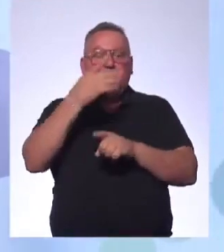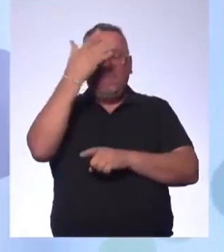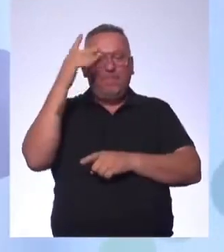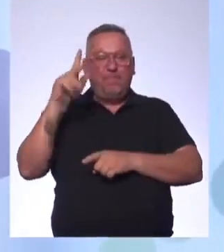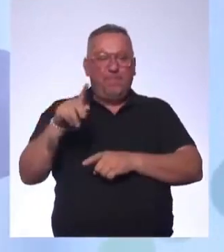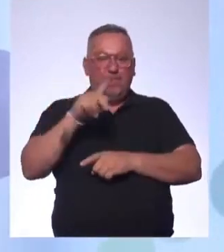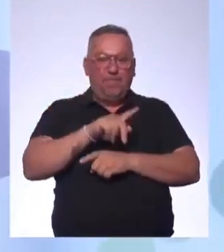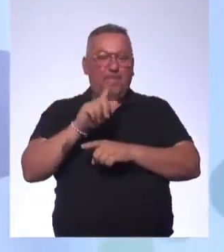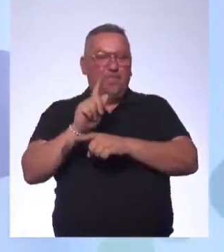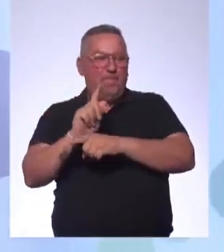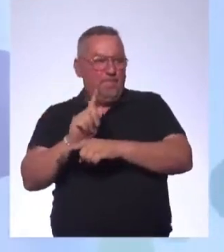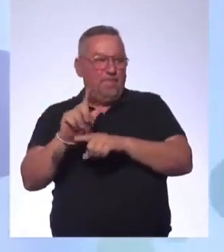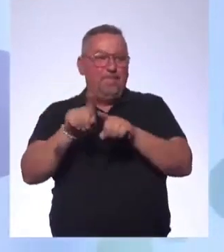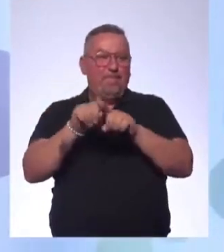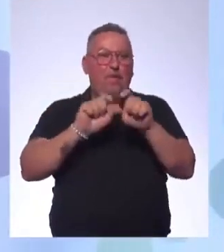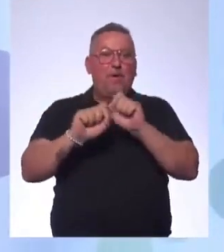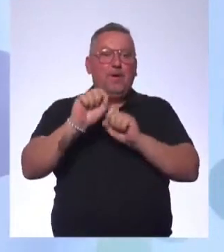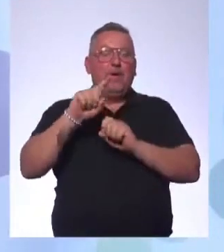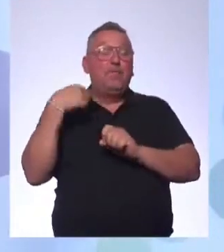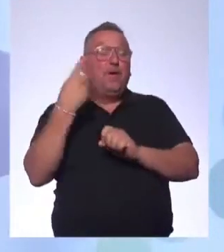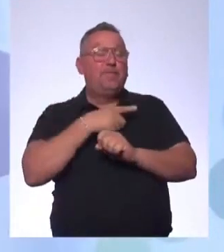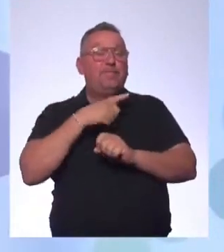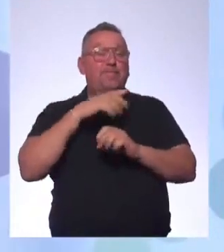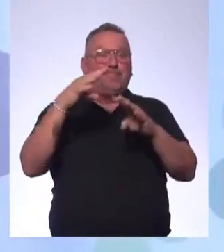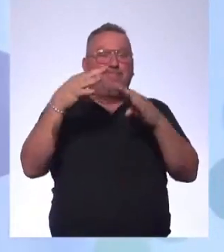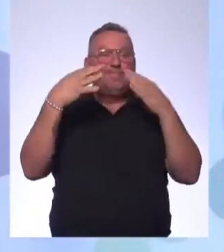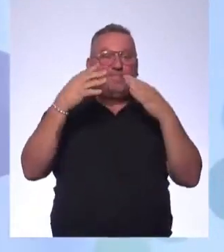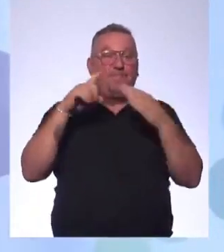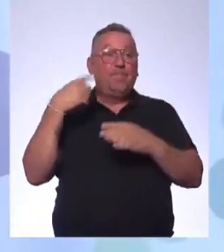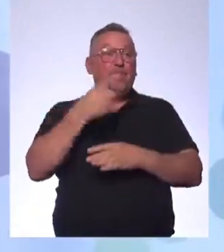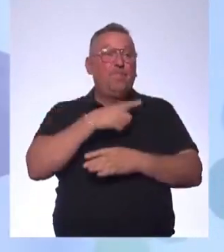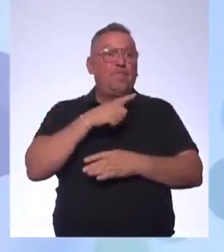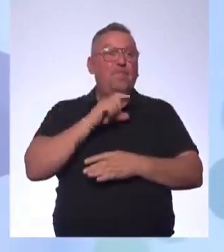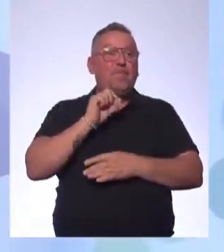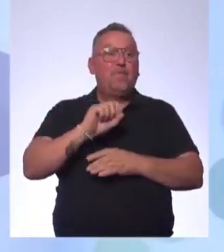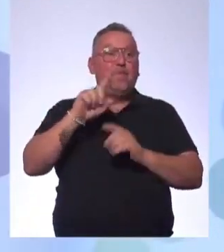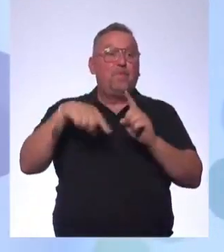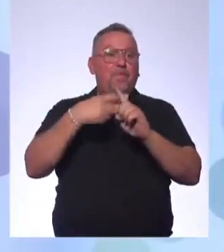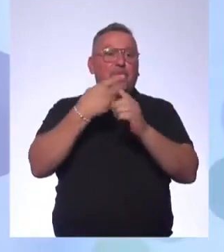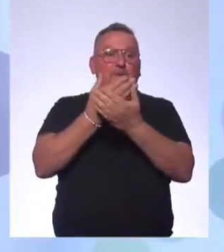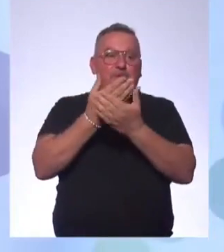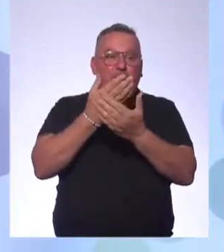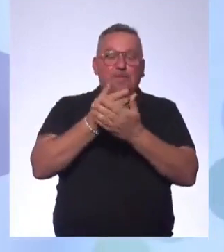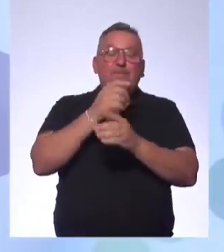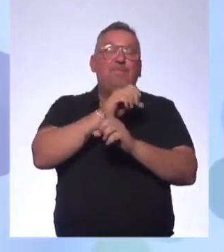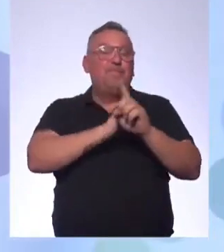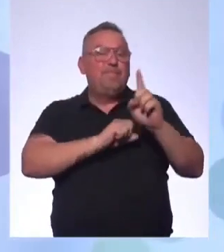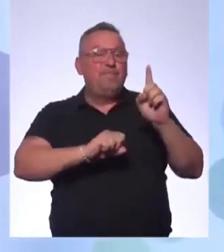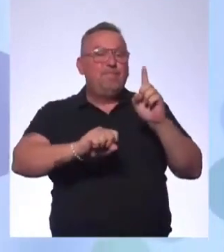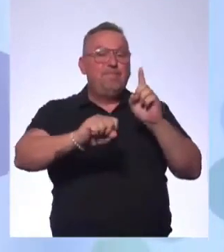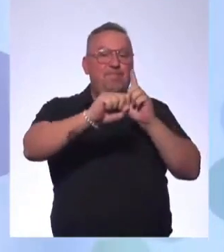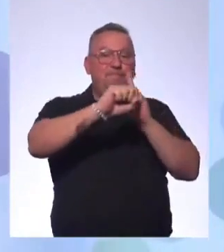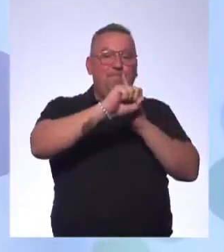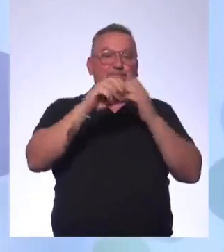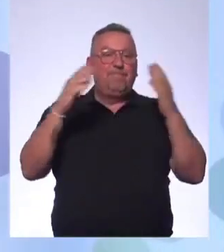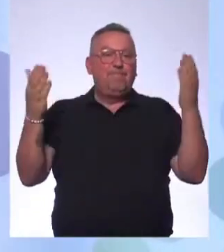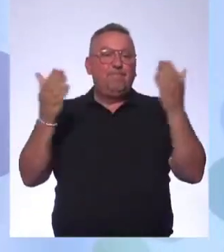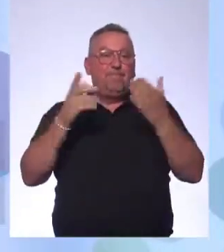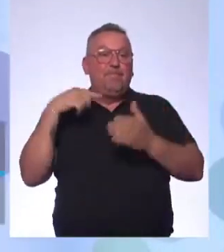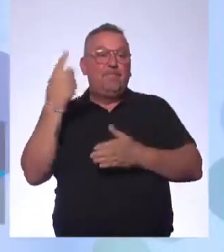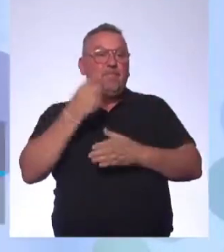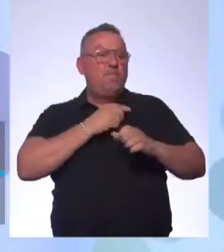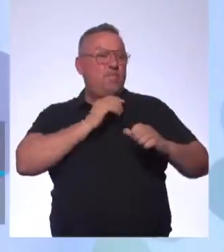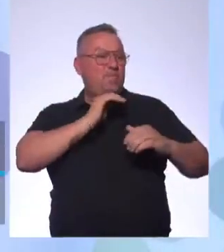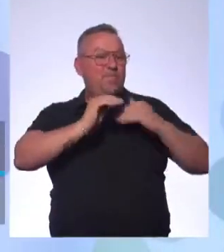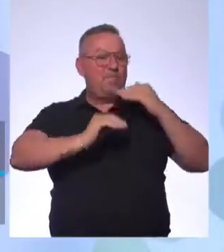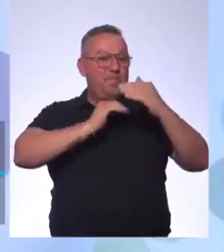professores, gestores e quem mais estiver nos assistindo. Nós estamos aqui em mais uma aula de Sociologia e hoje nós vamos